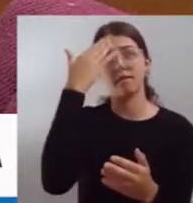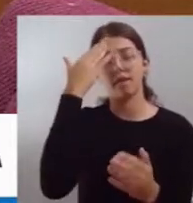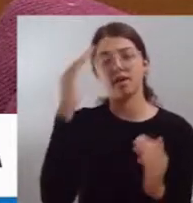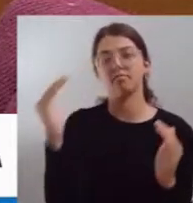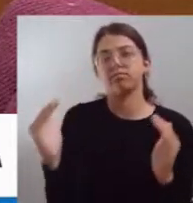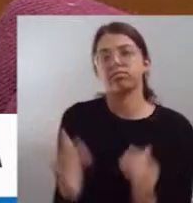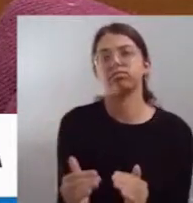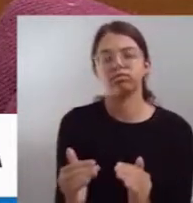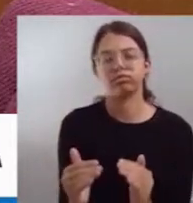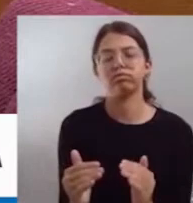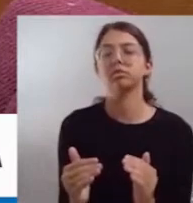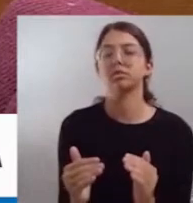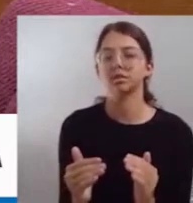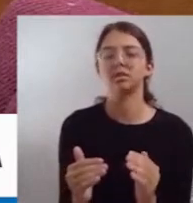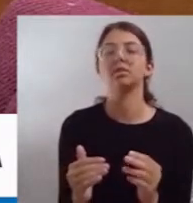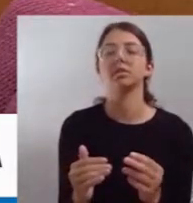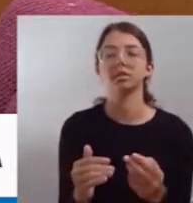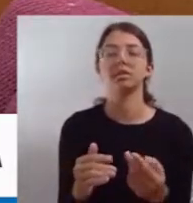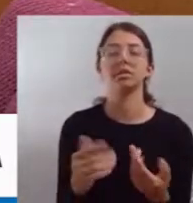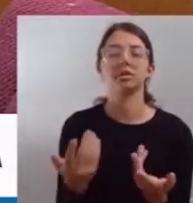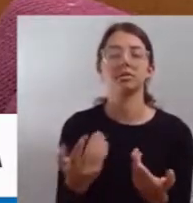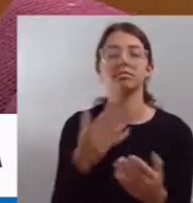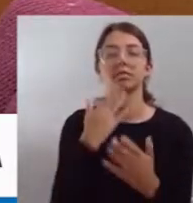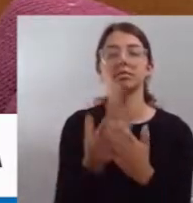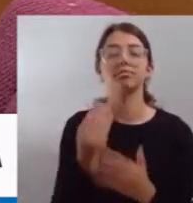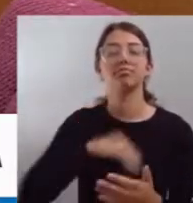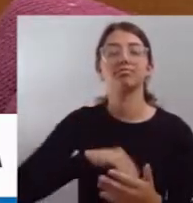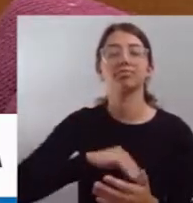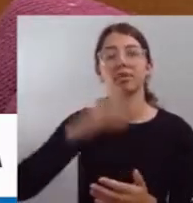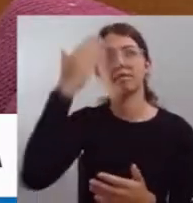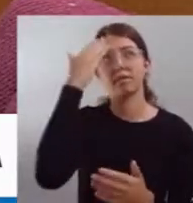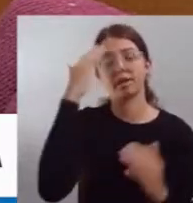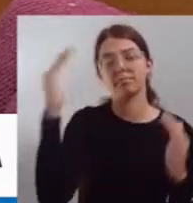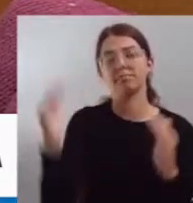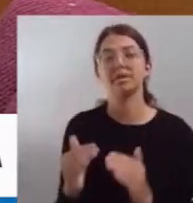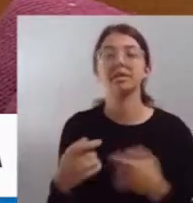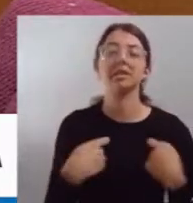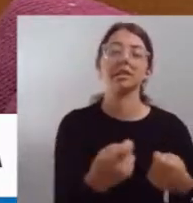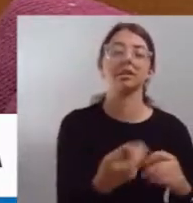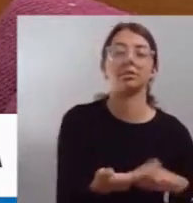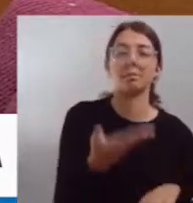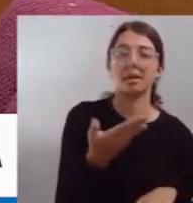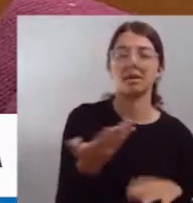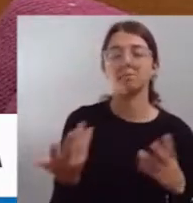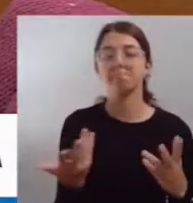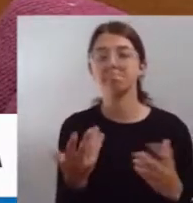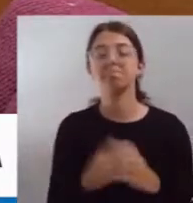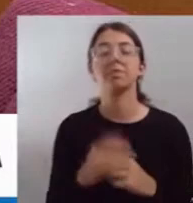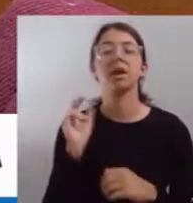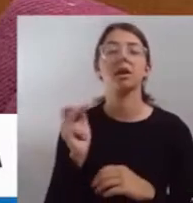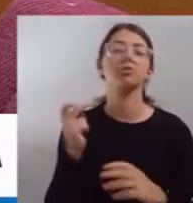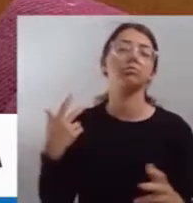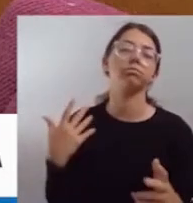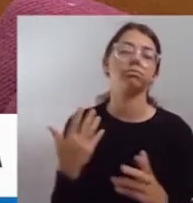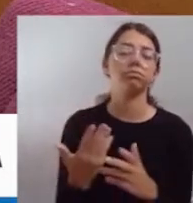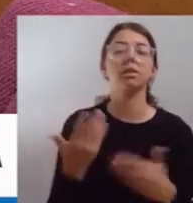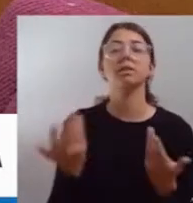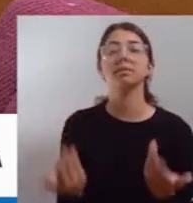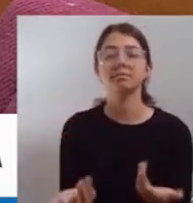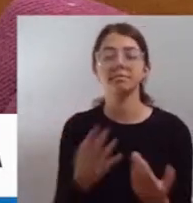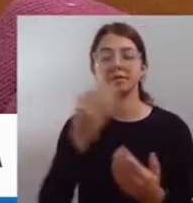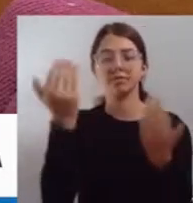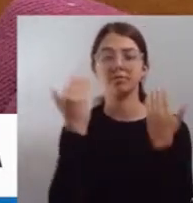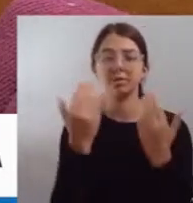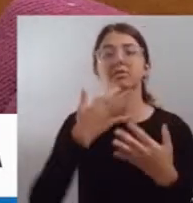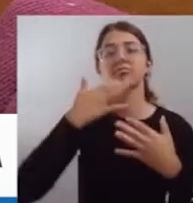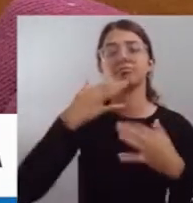a flutuações na previsão de receitas para menos e de gastos para mais. Ao longo dos vários anos, a fiabilidade da informação que nos é